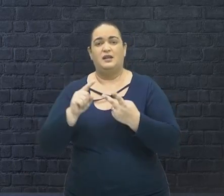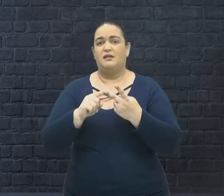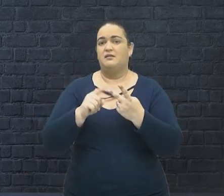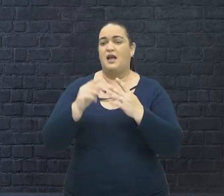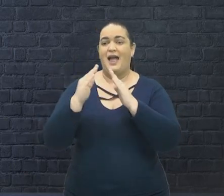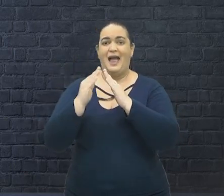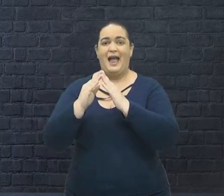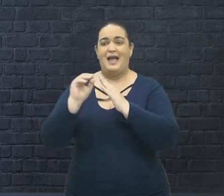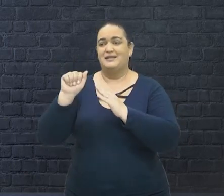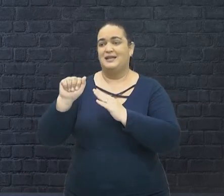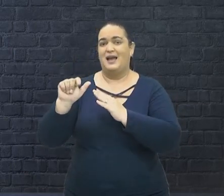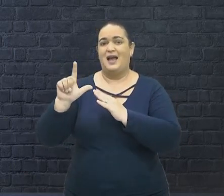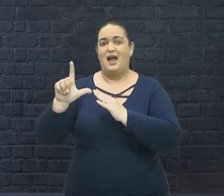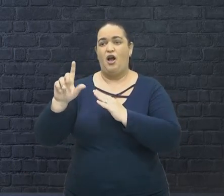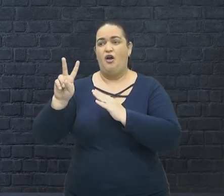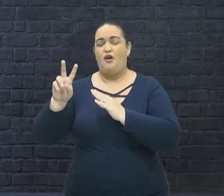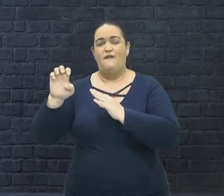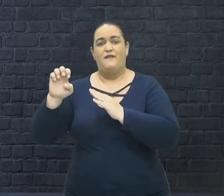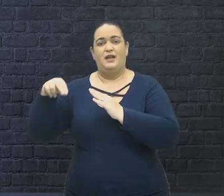Alvenaria, né,